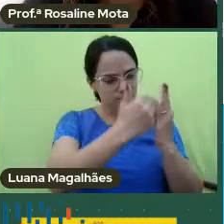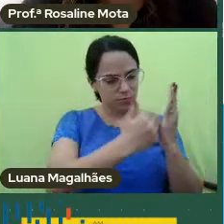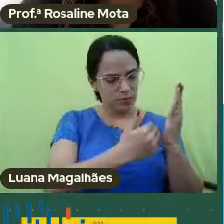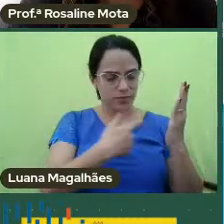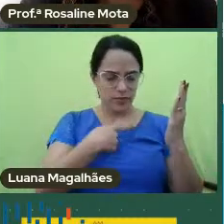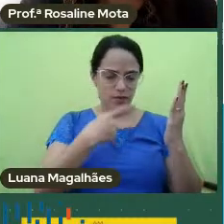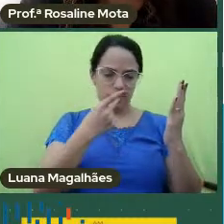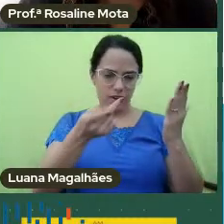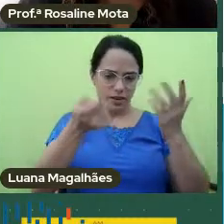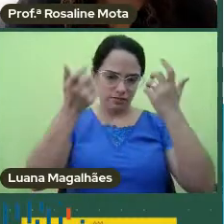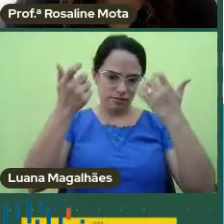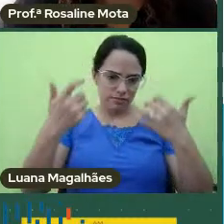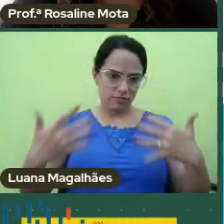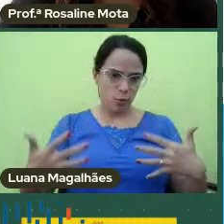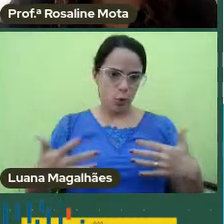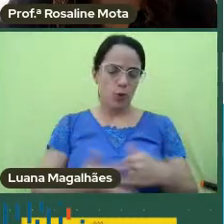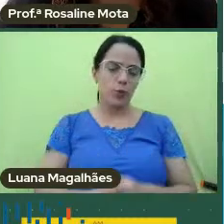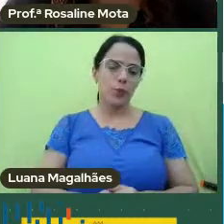vocês,